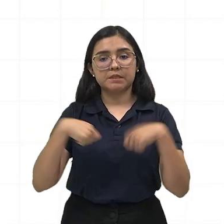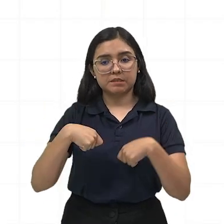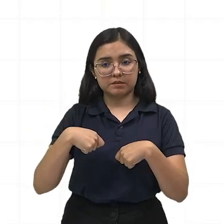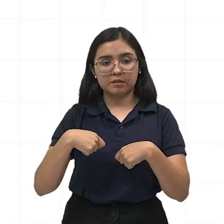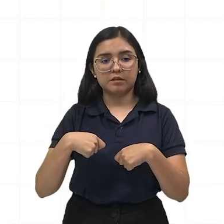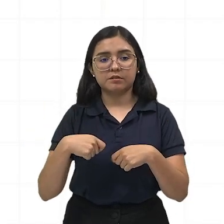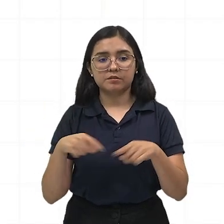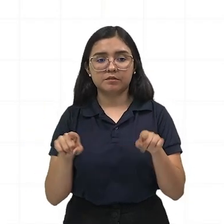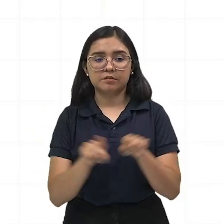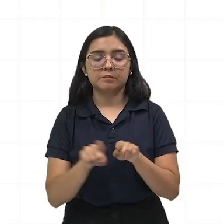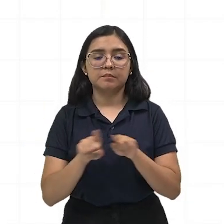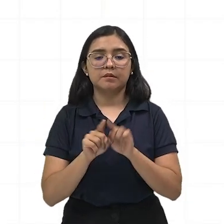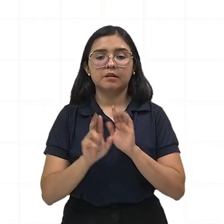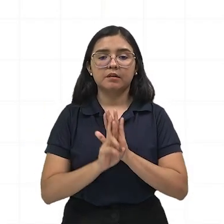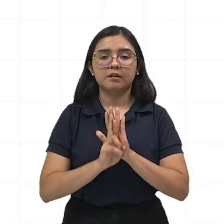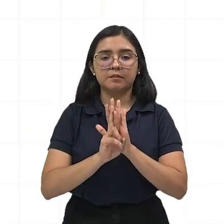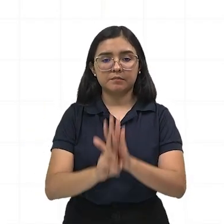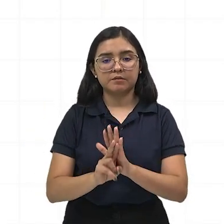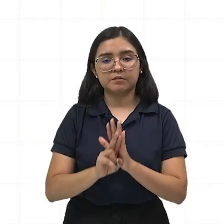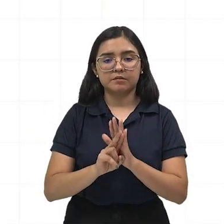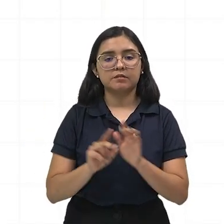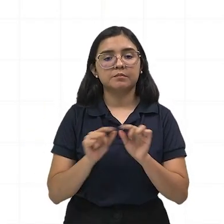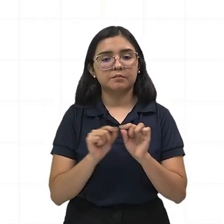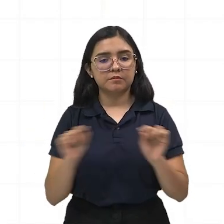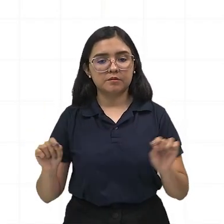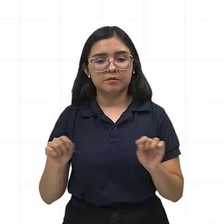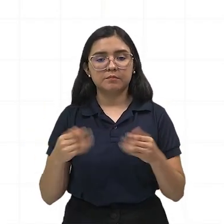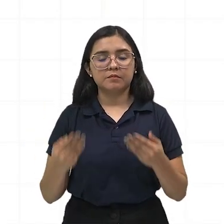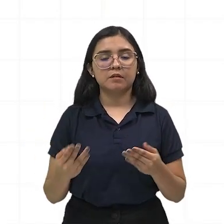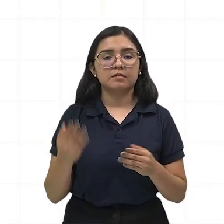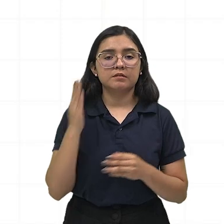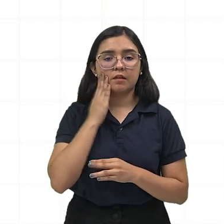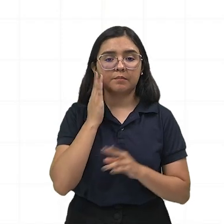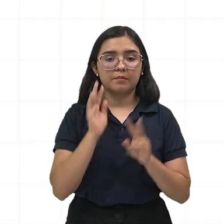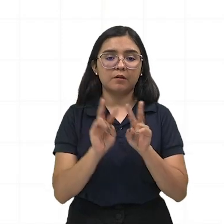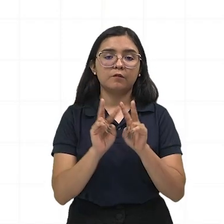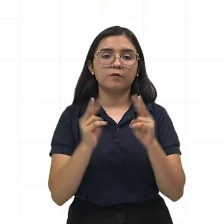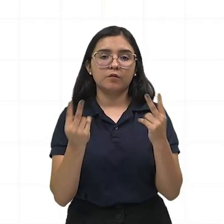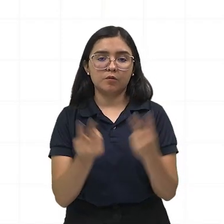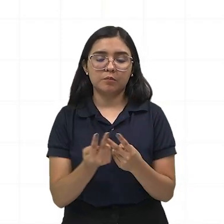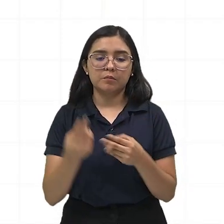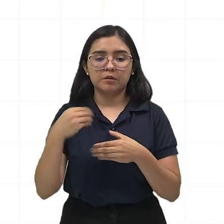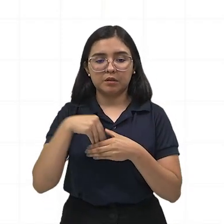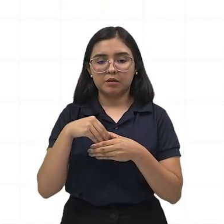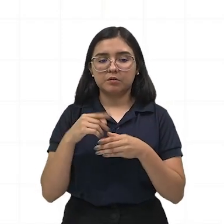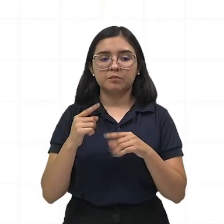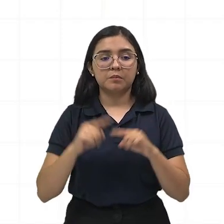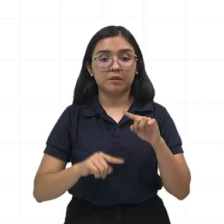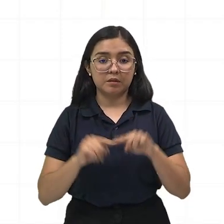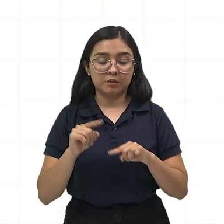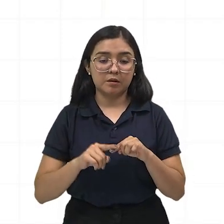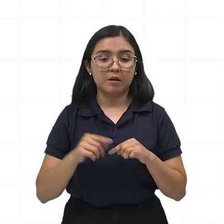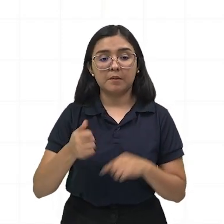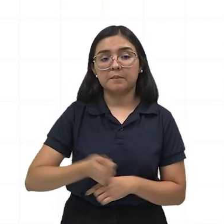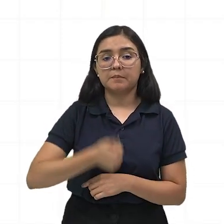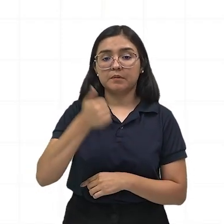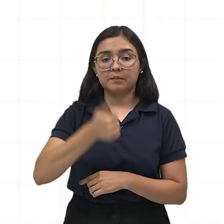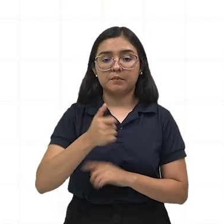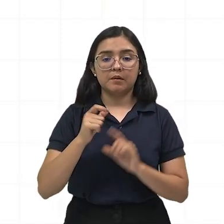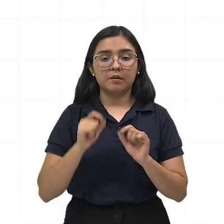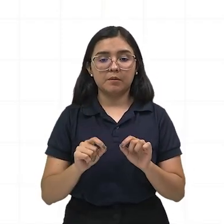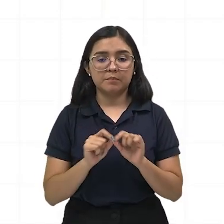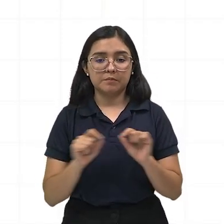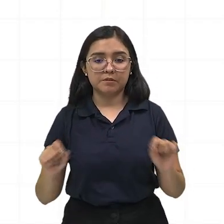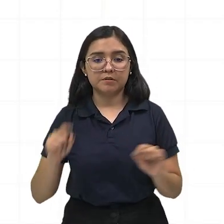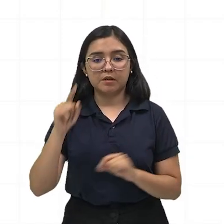medidas de capacidade representam as unidades usadas para definir o volume no interior de um recipiente. A principal unidade de medida de